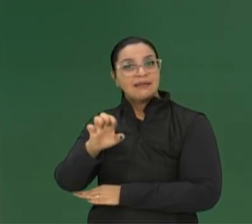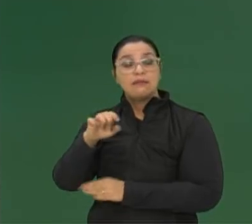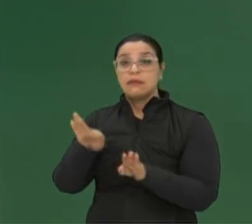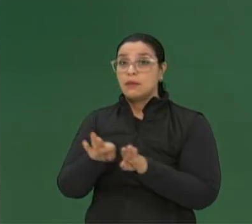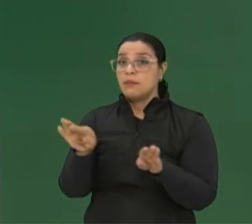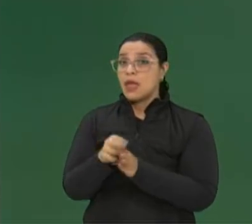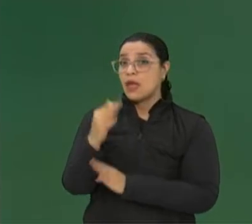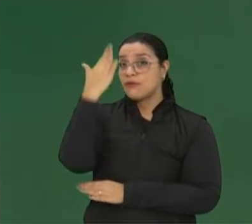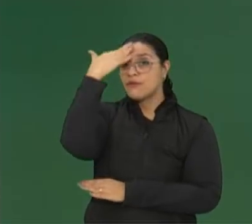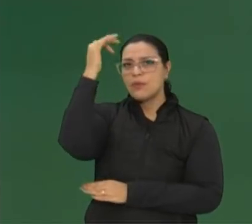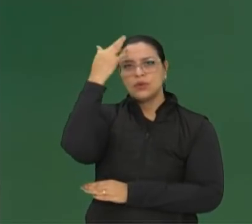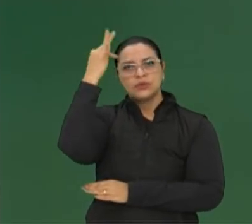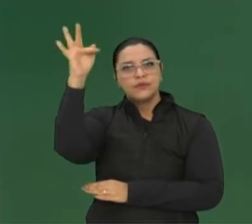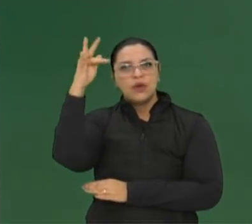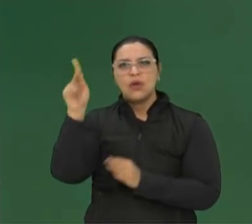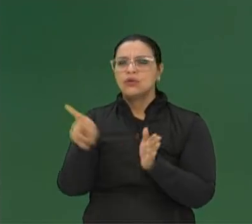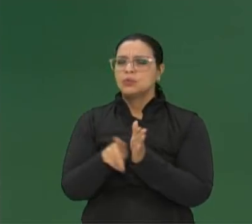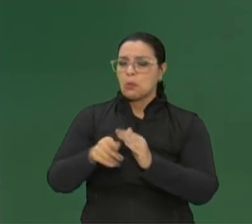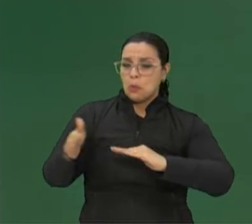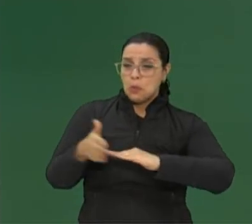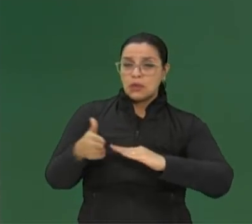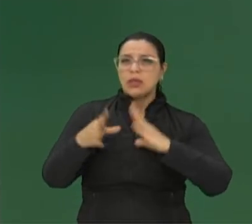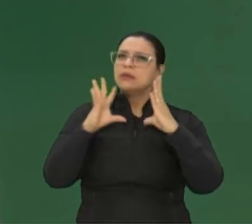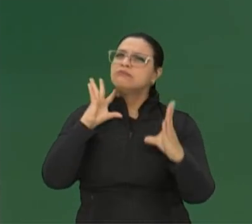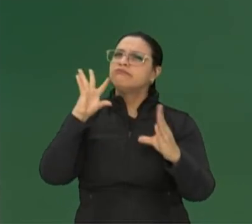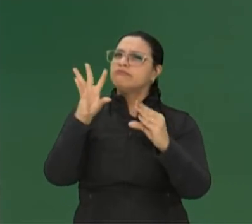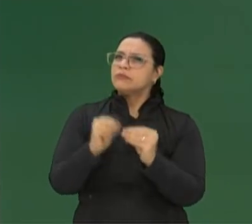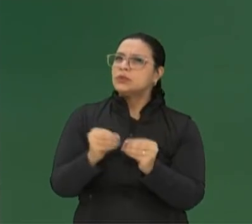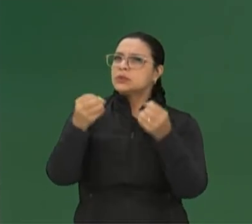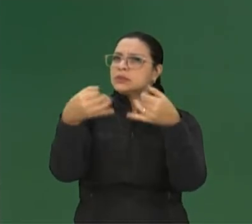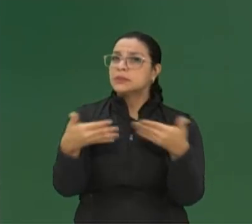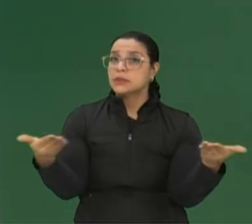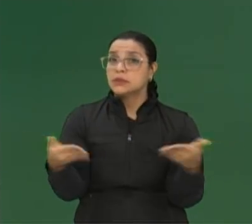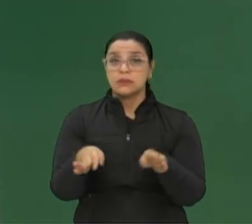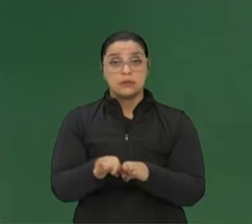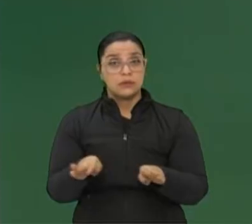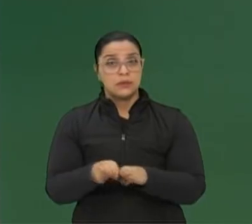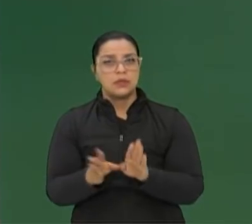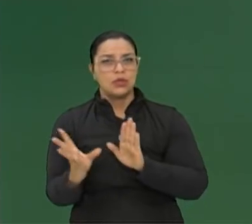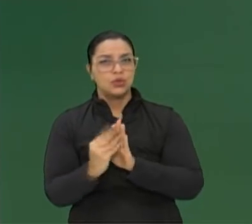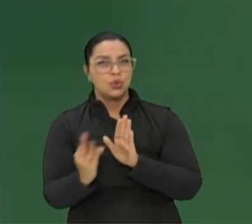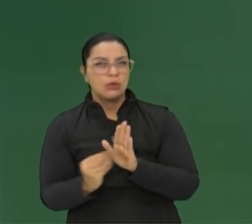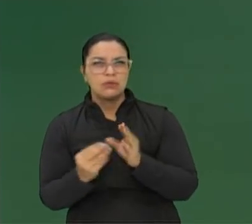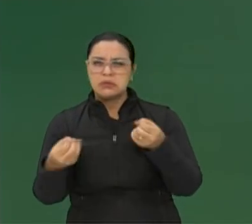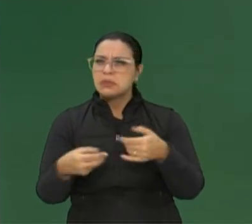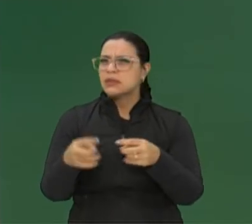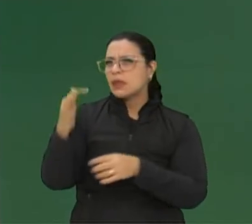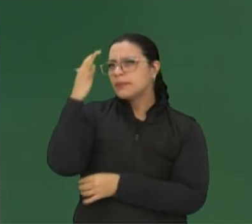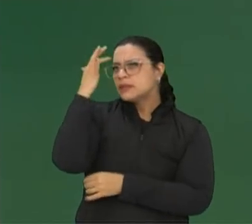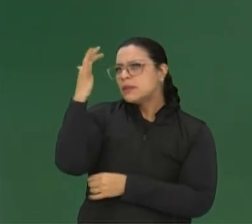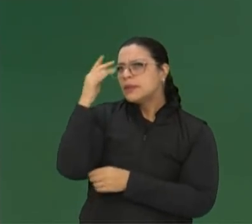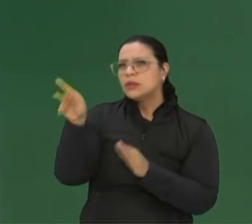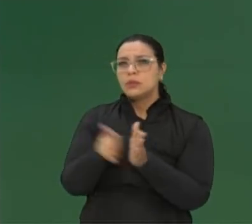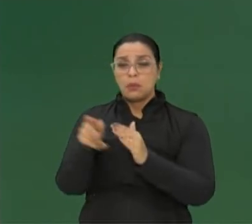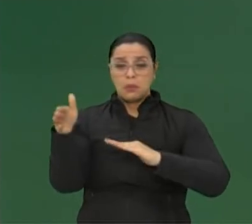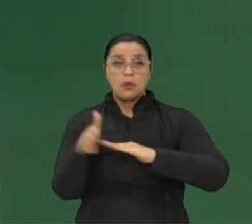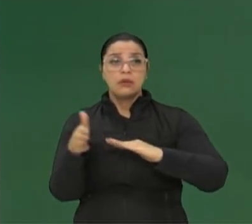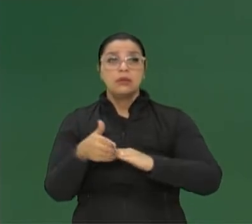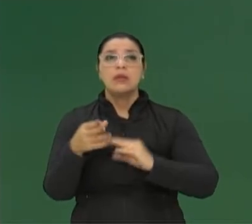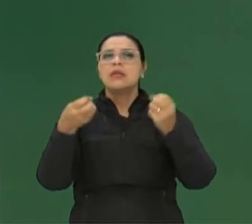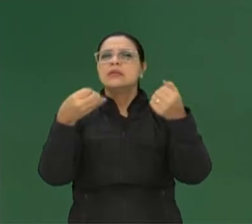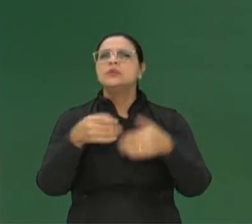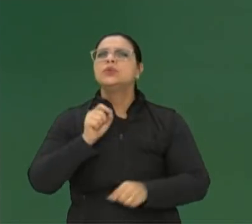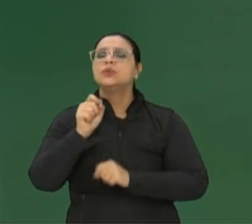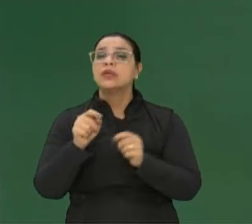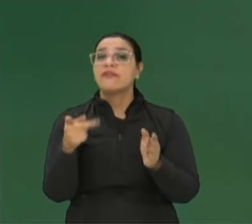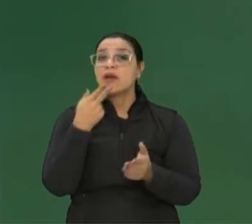né, que ele vai resumir um pouquinho do que a gente colocou até agora, né, desse pensamento, né, moderno, tá? Descartes